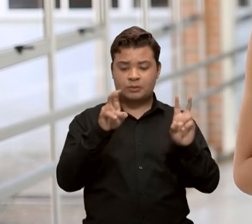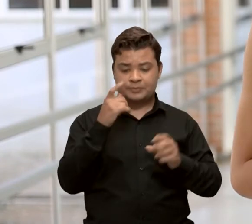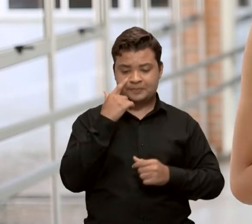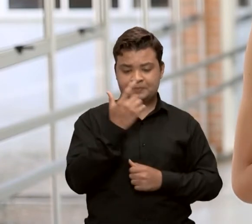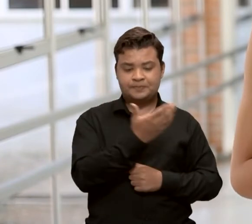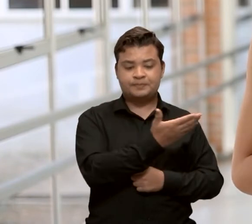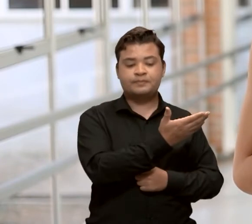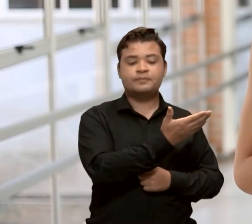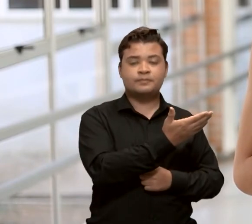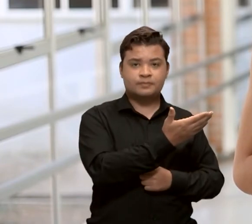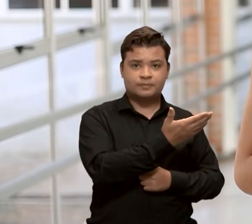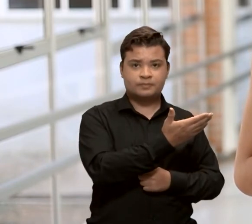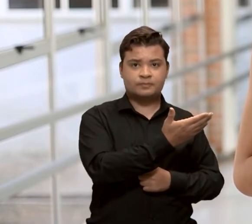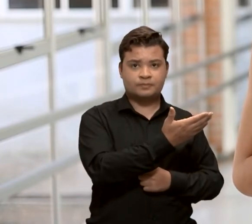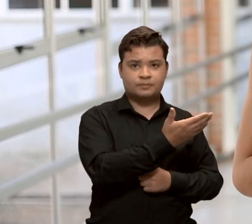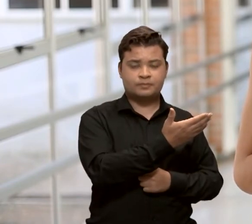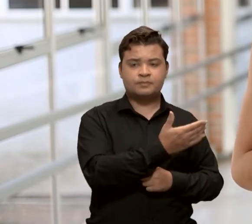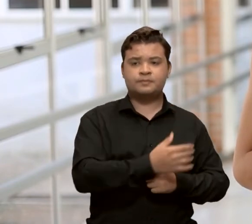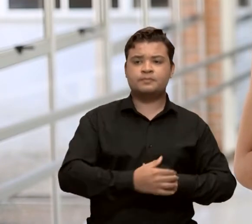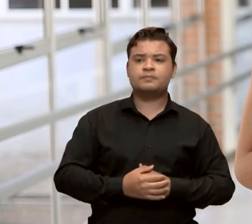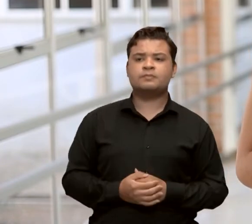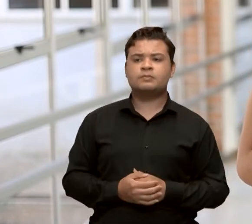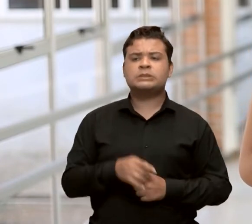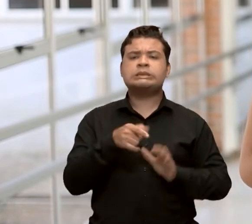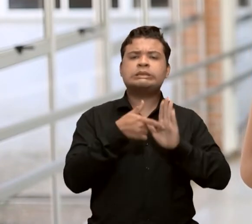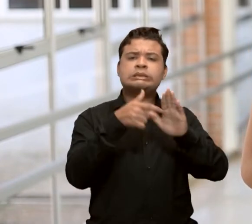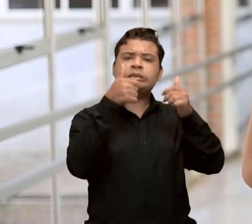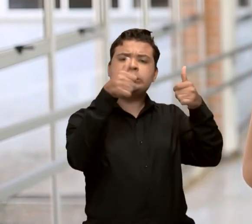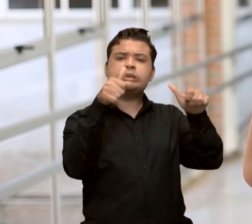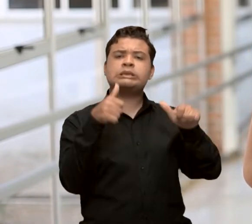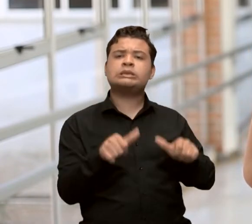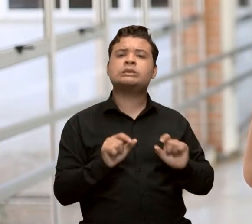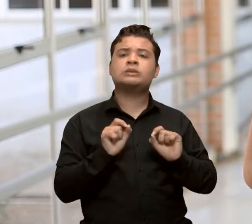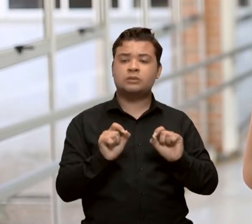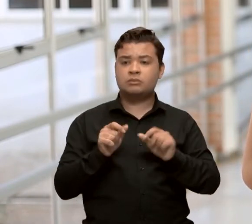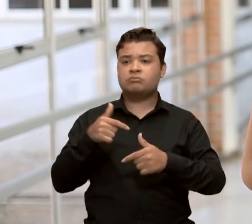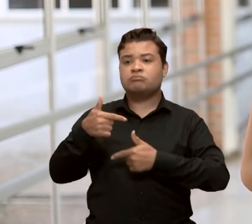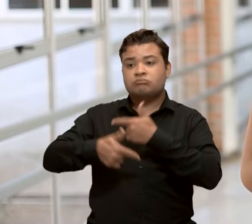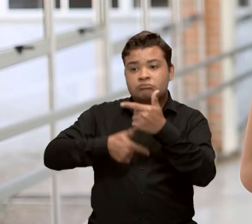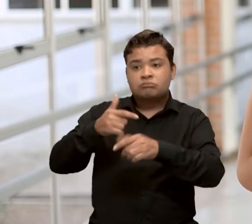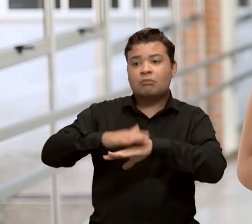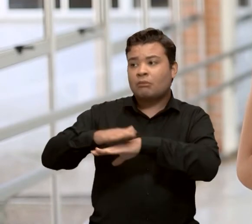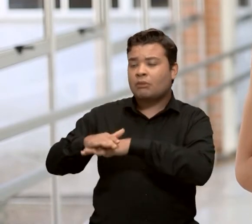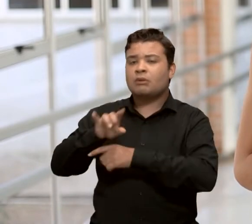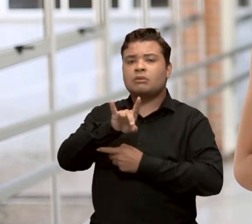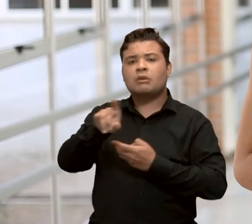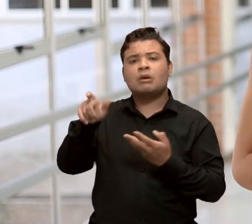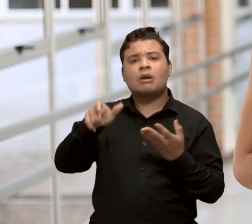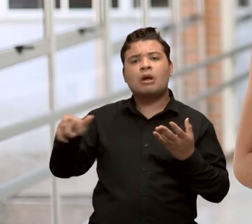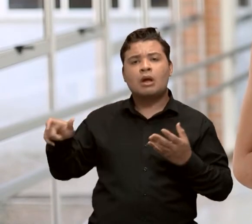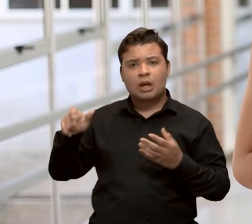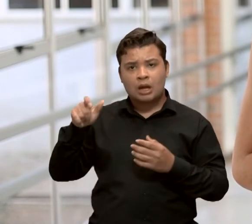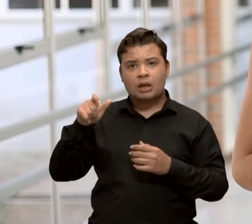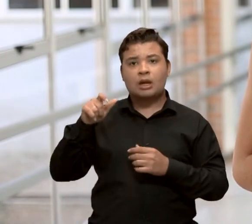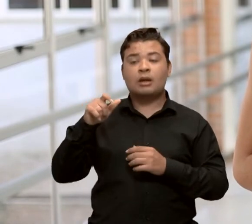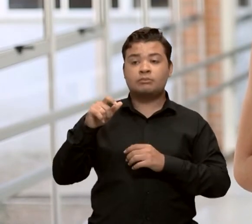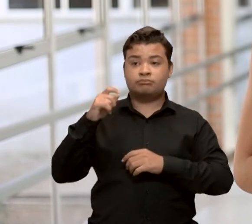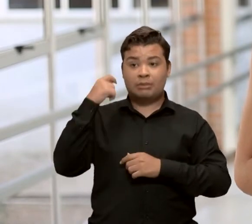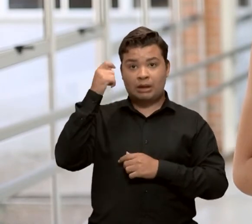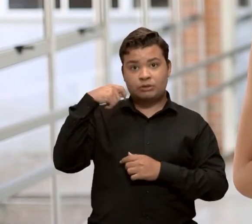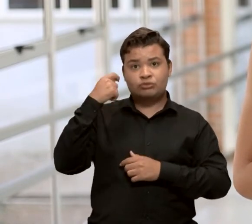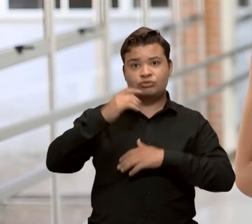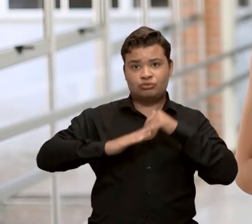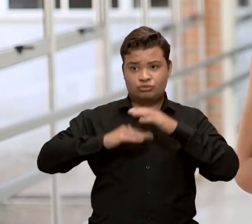e Aproximações. A exposição traz obras realizadas por artistas pertencentes a 4 gerações de